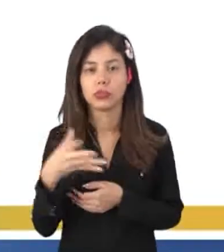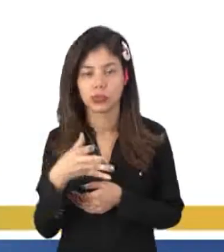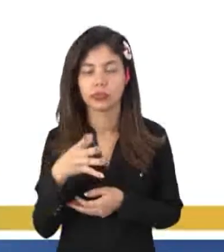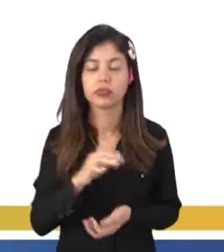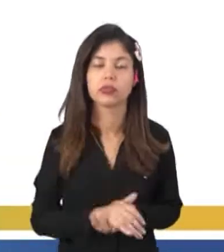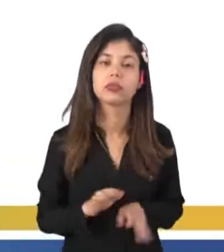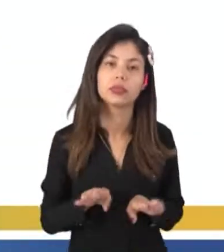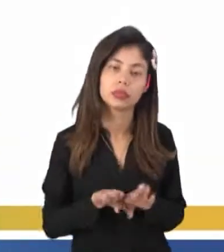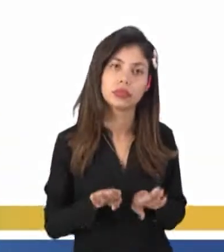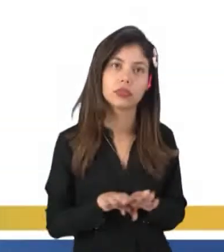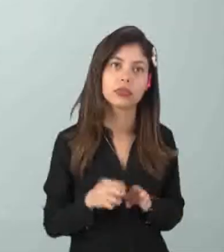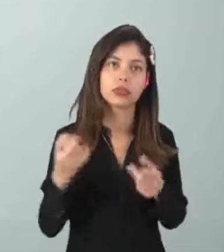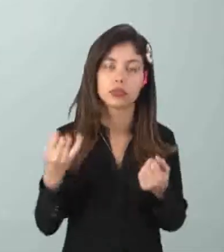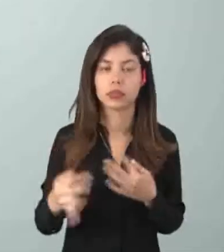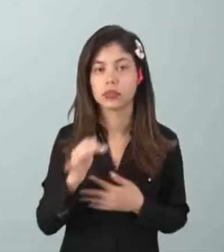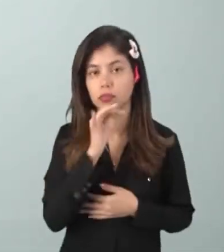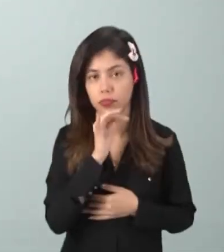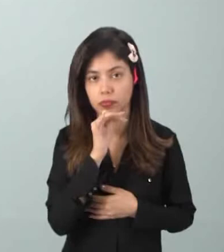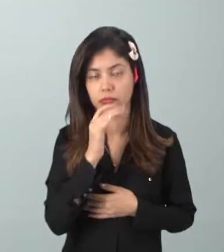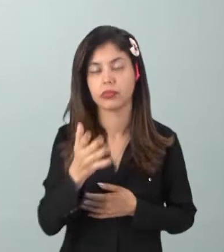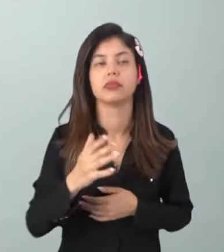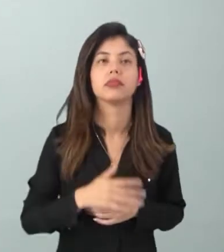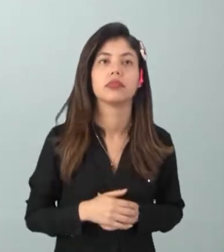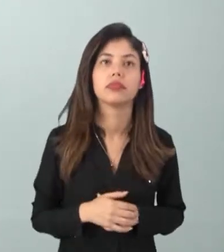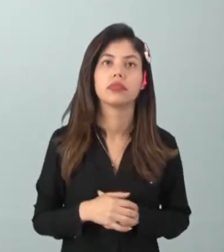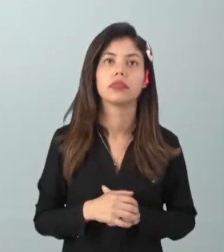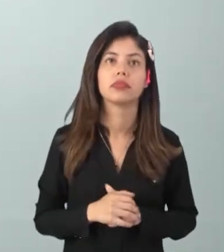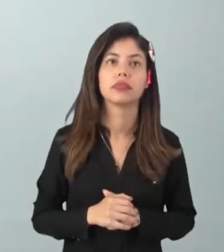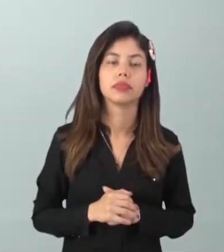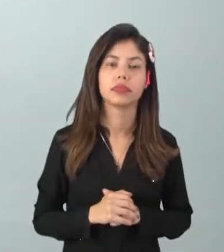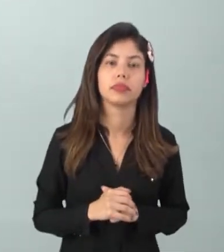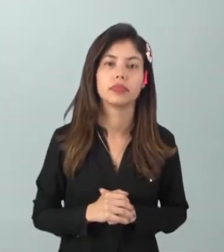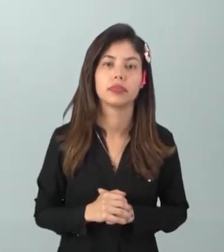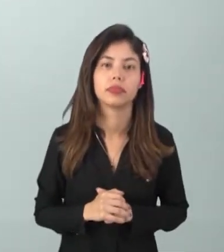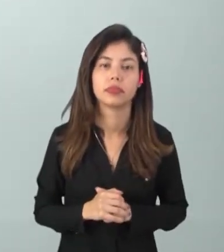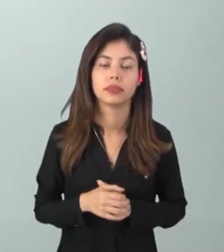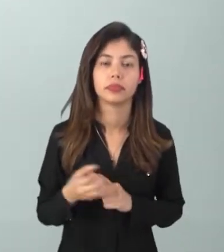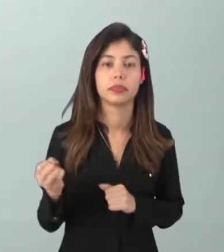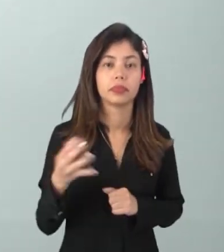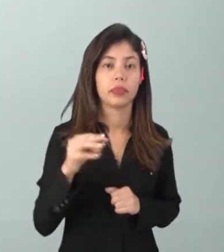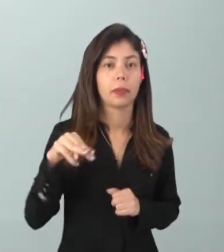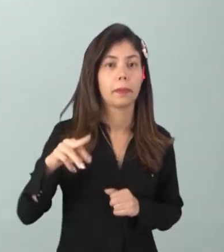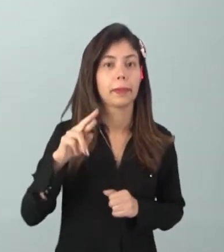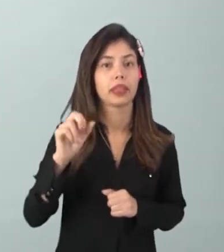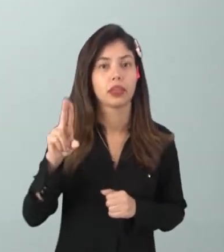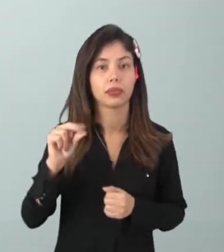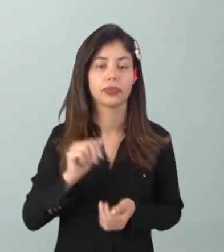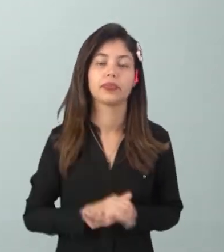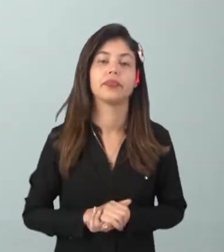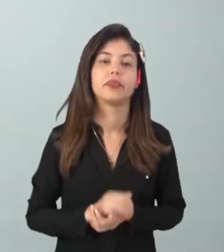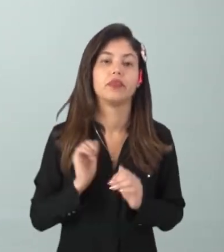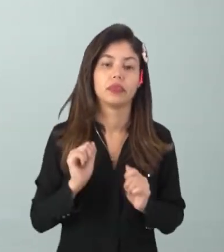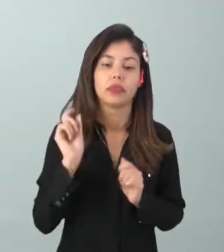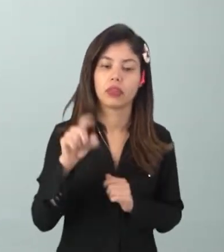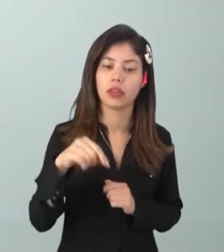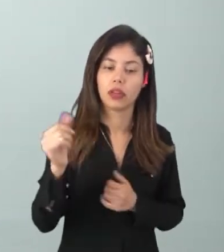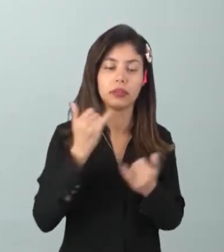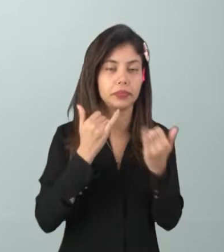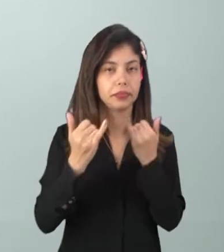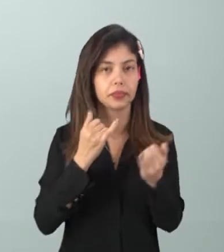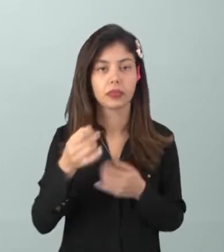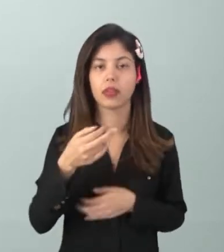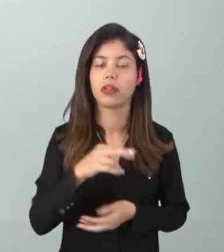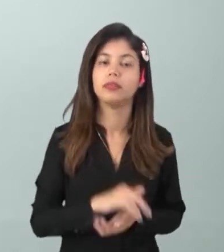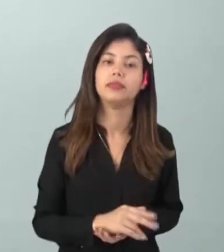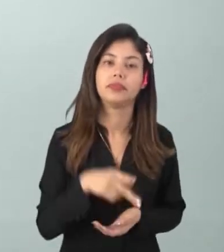Testamento, eu estou dando exemplos, né? No caso do Novo Testamento, para que Mateus pudesse colher as informações